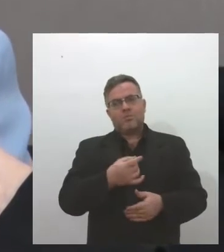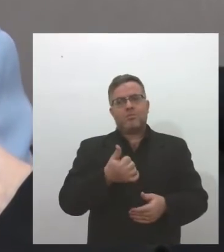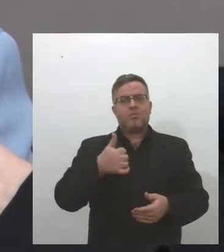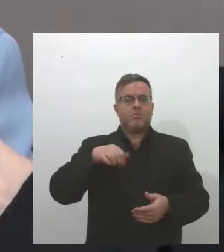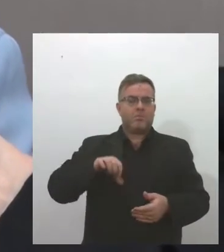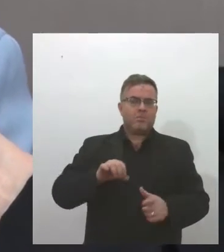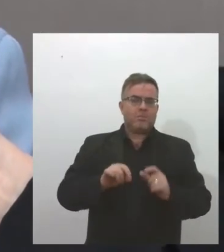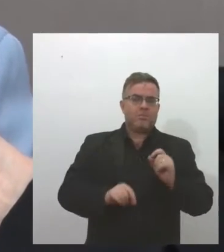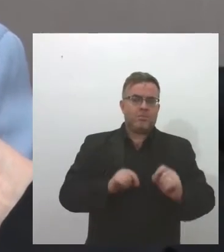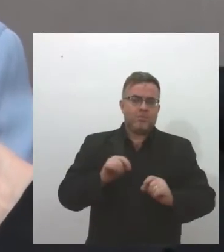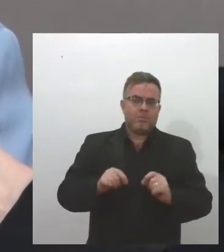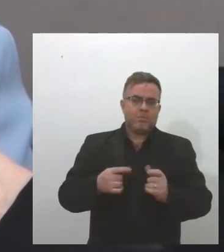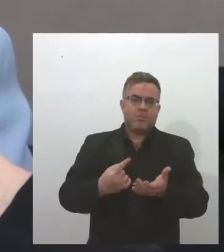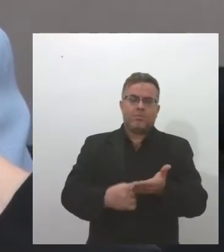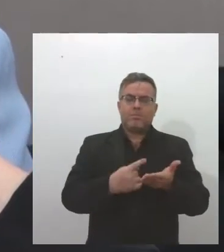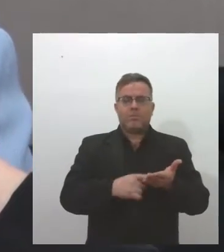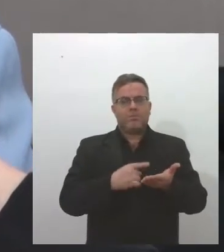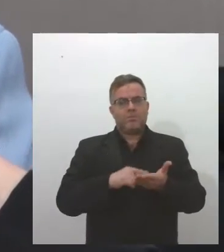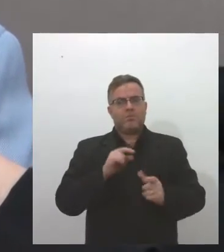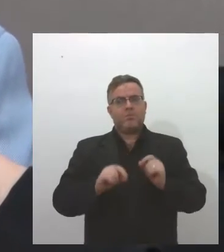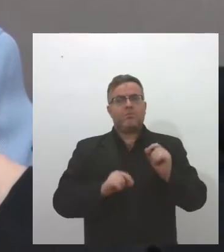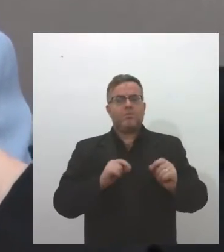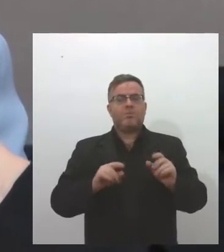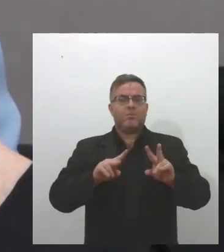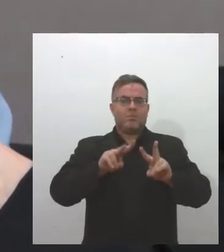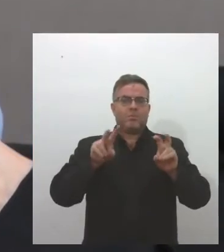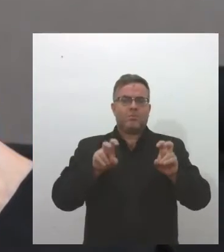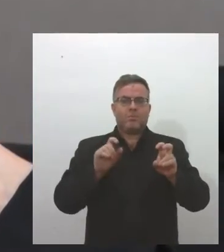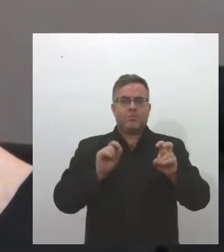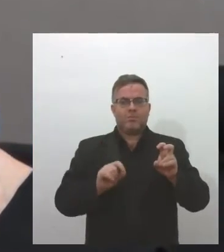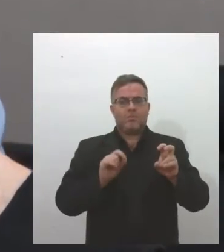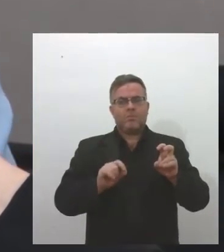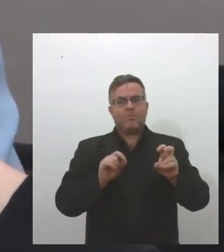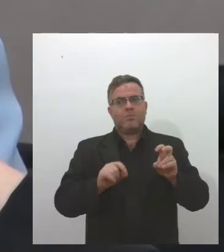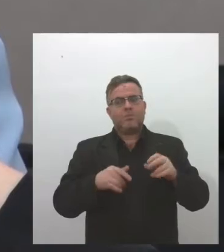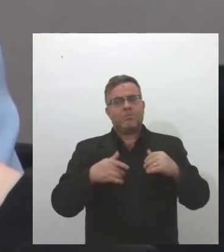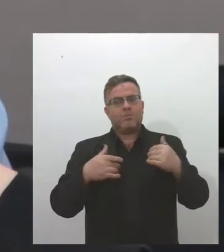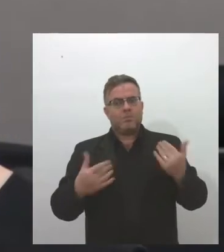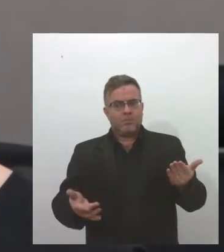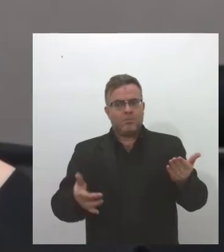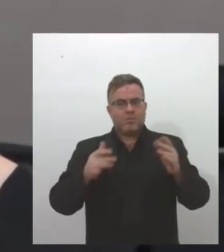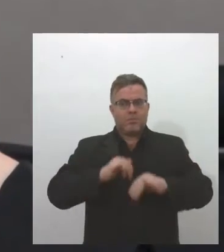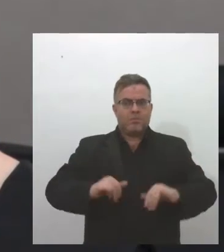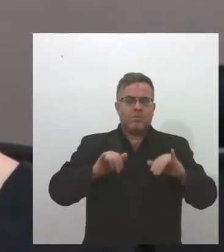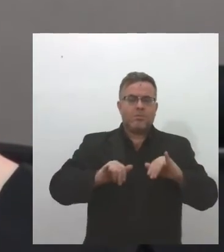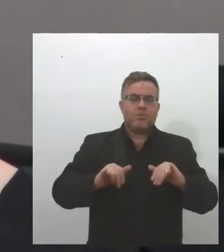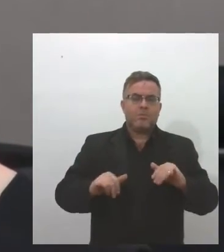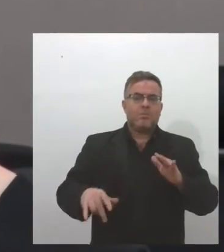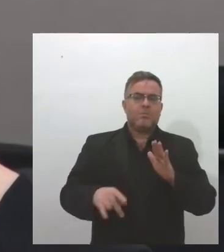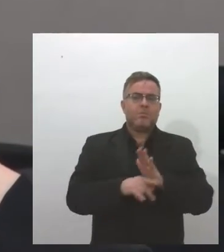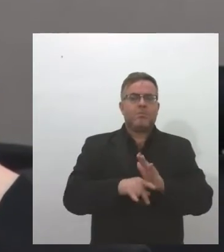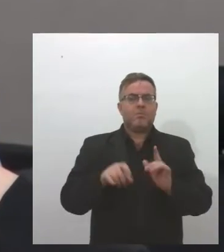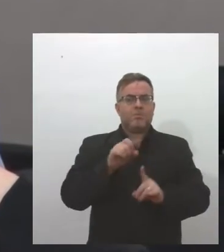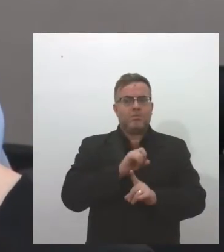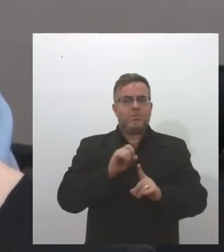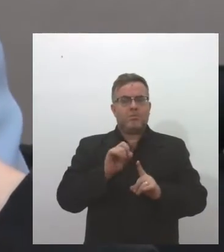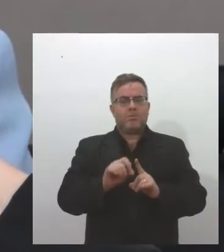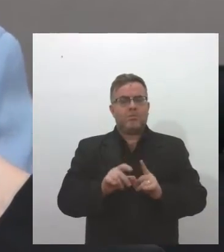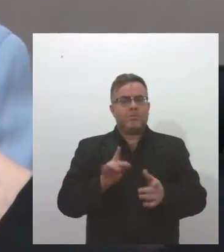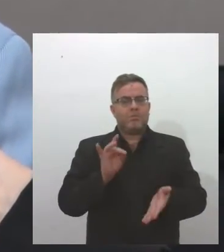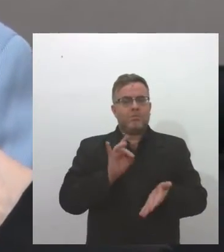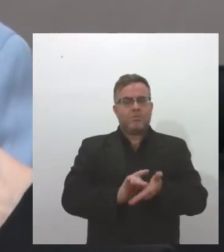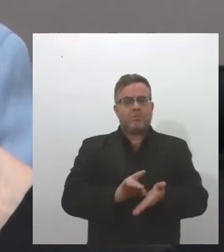comitê de enfrentamento à tortura, temática de amplo alcance social, né? E que evidentemente